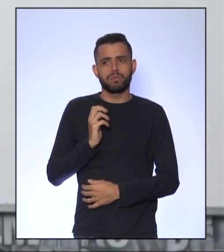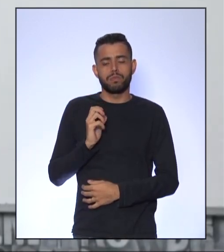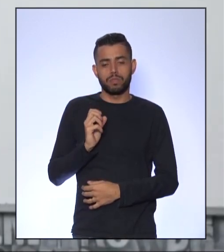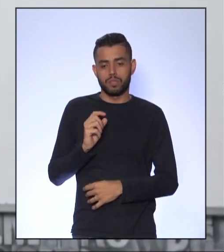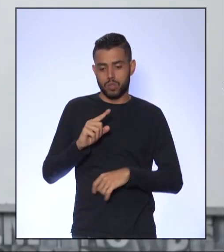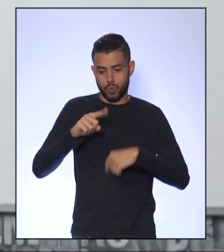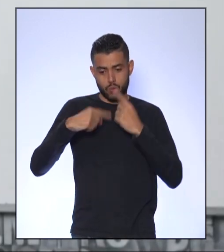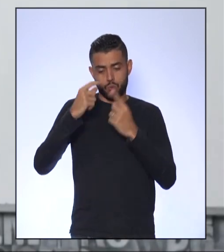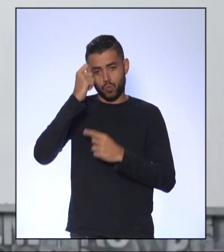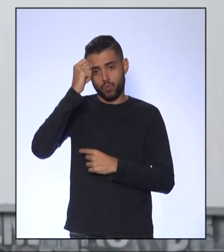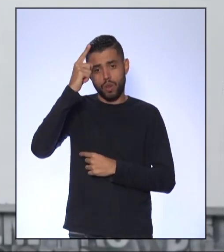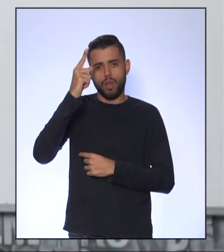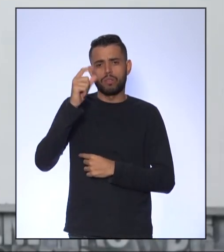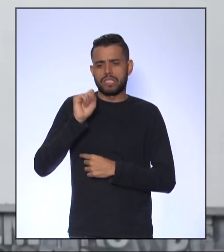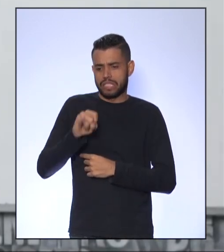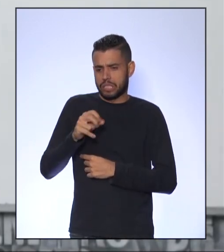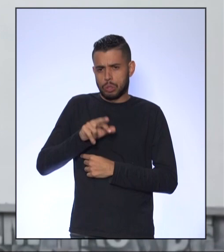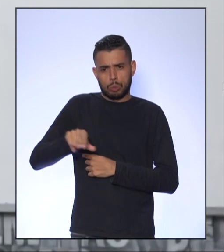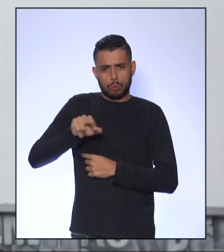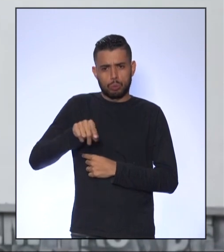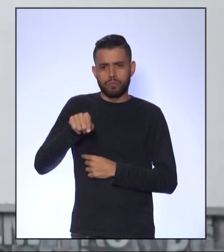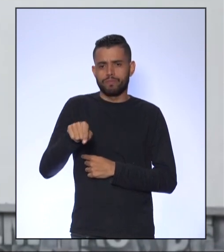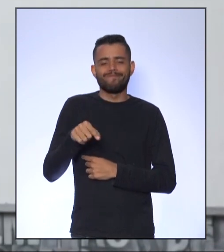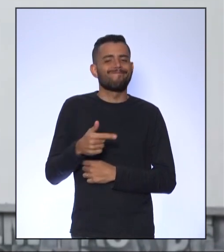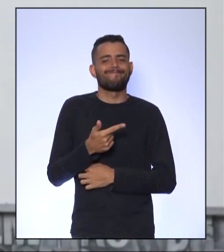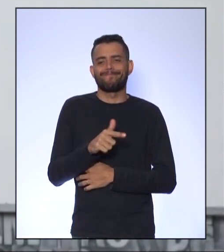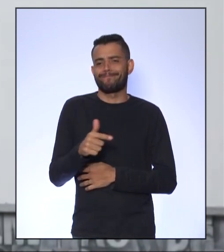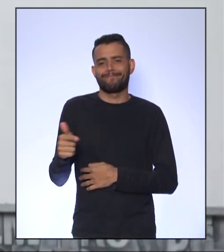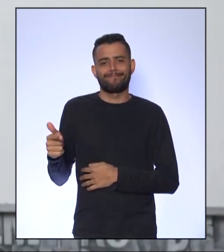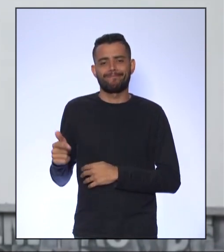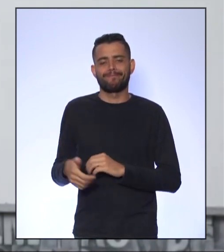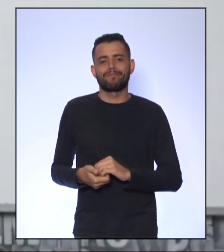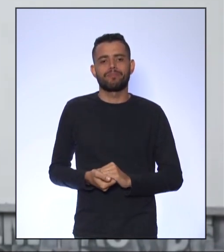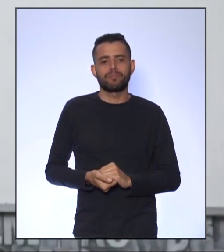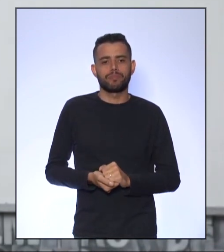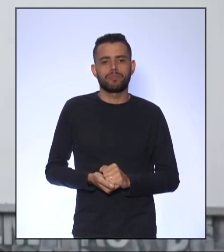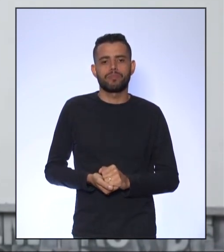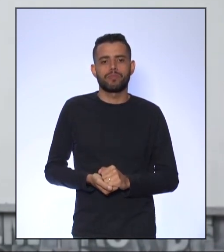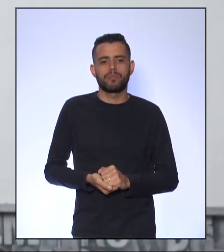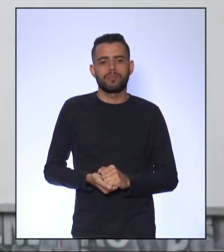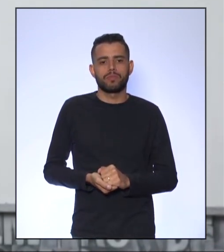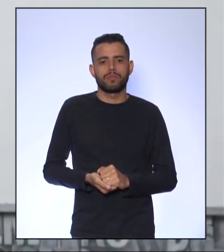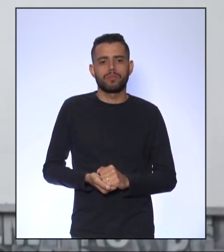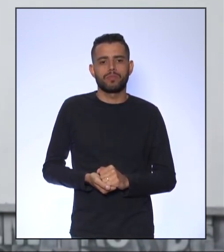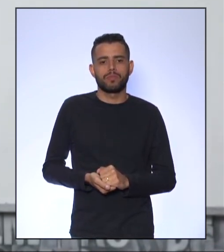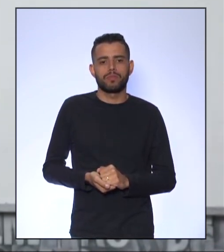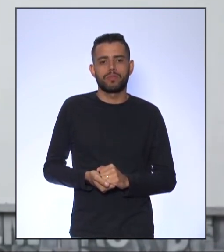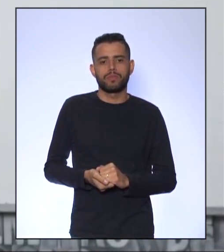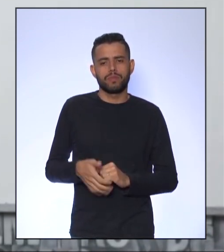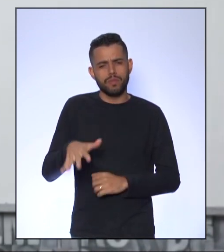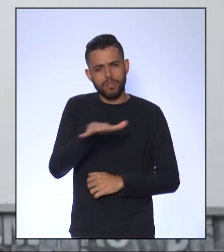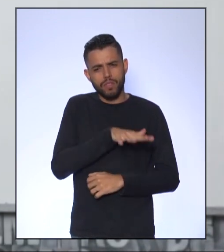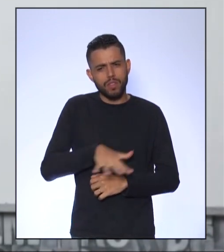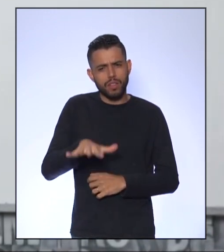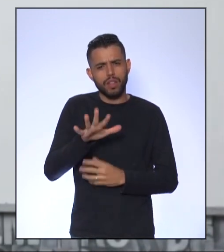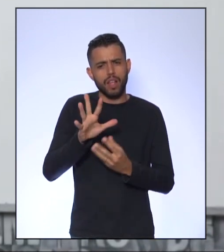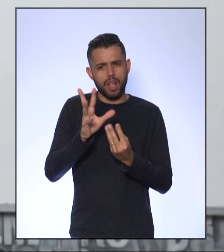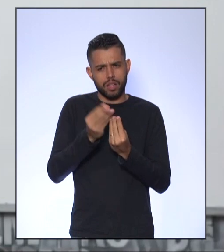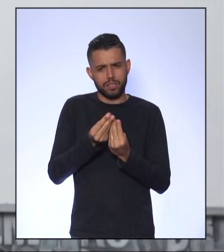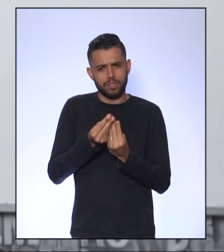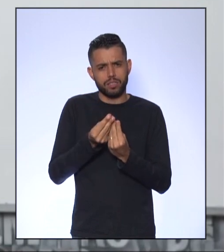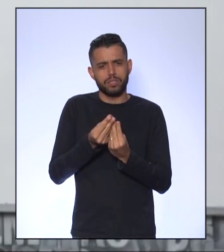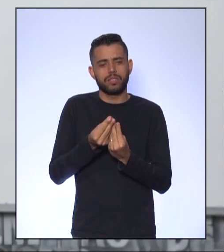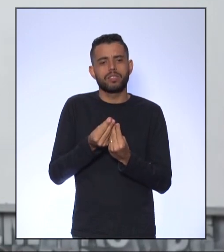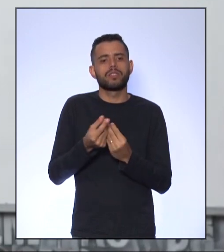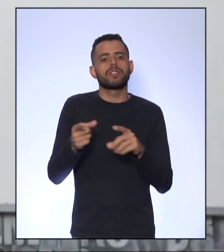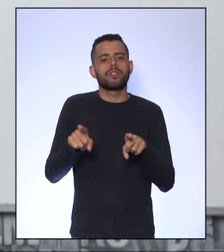cultural sem esta burguesia como grande financiadora. Dentro do campo das artes, mais um detalhe deve